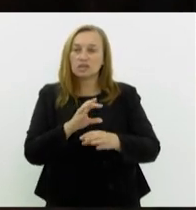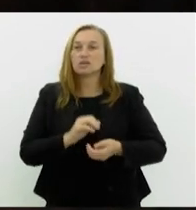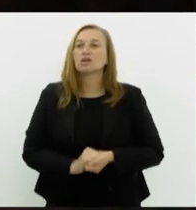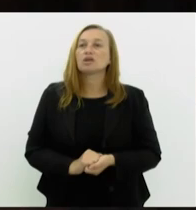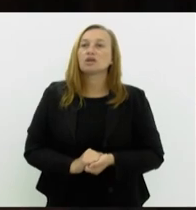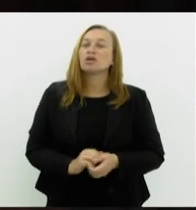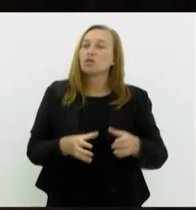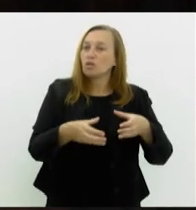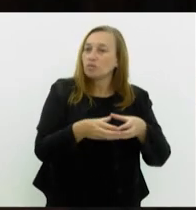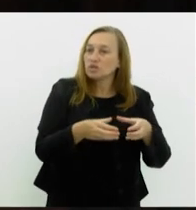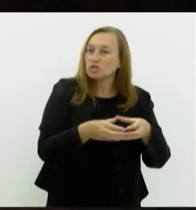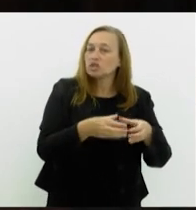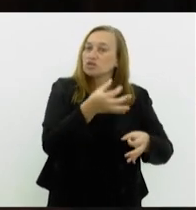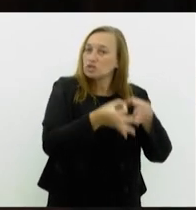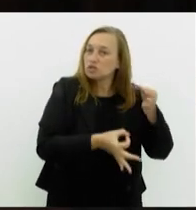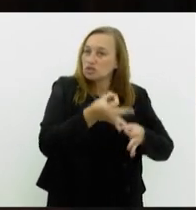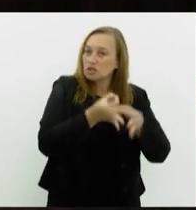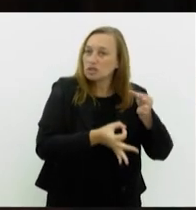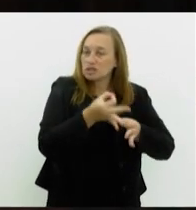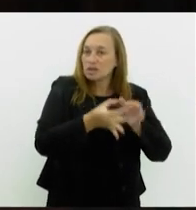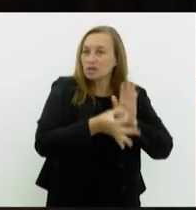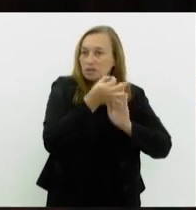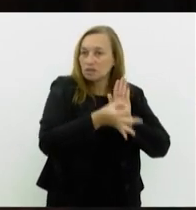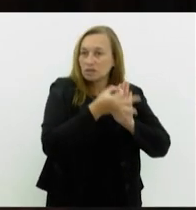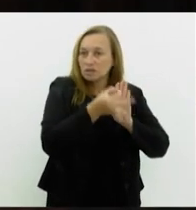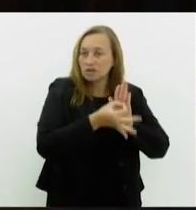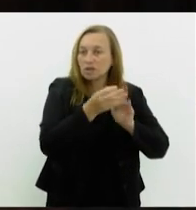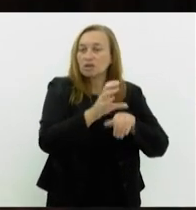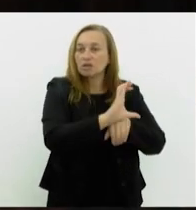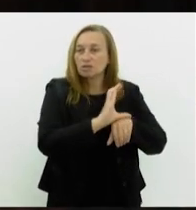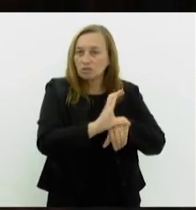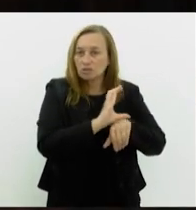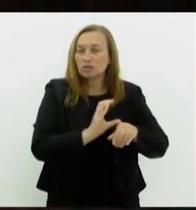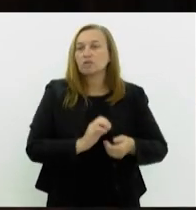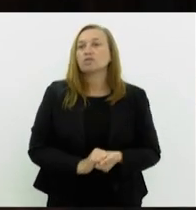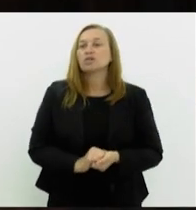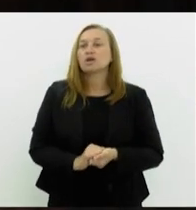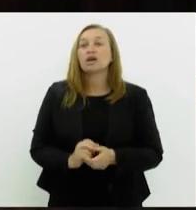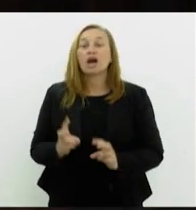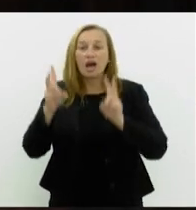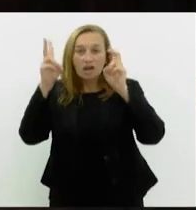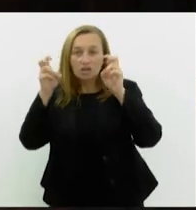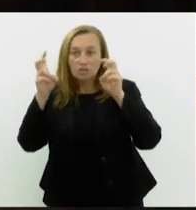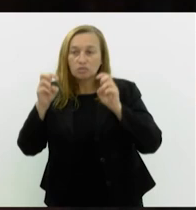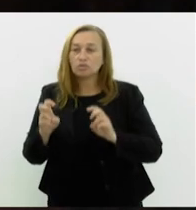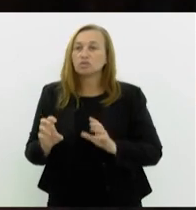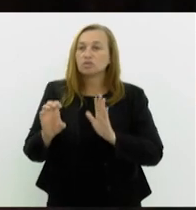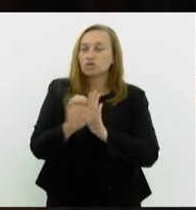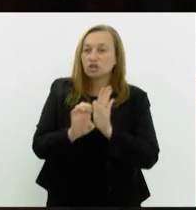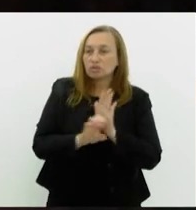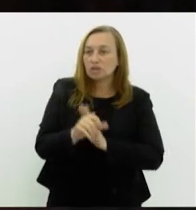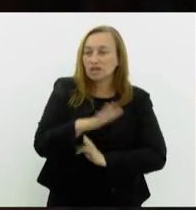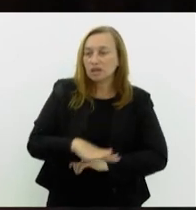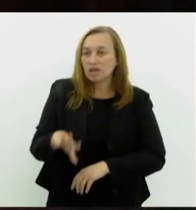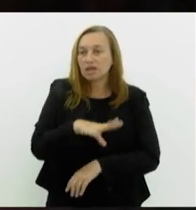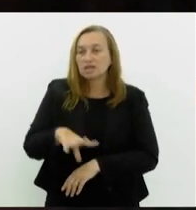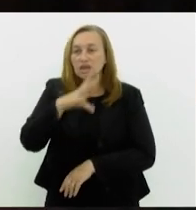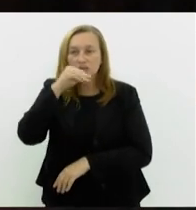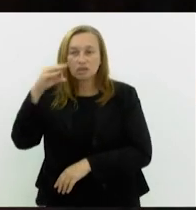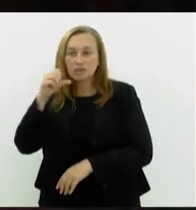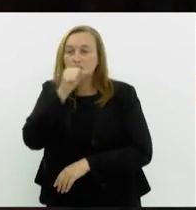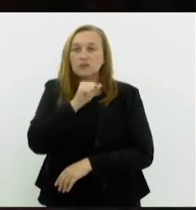comissões de Constituição e Justiça pela constitucionalidade de assuntos da criança, do adolescente e do